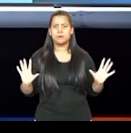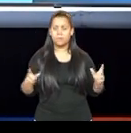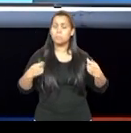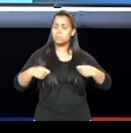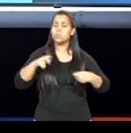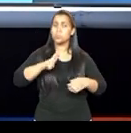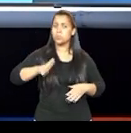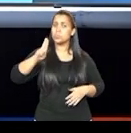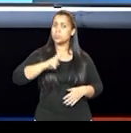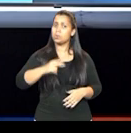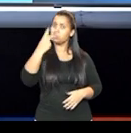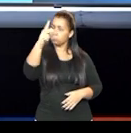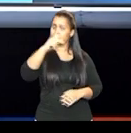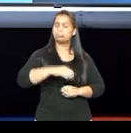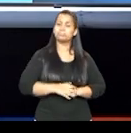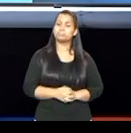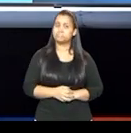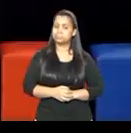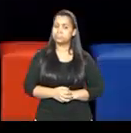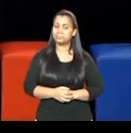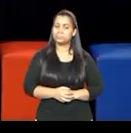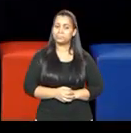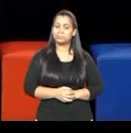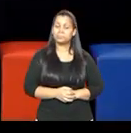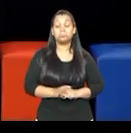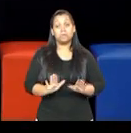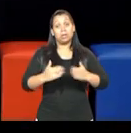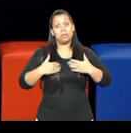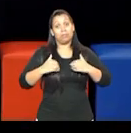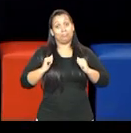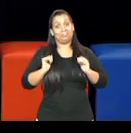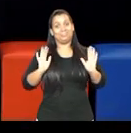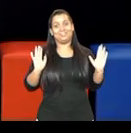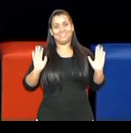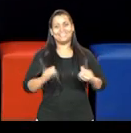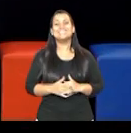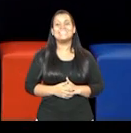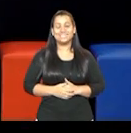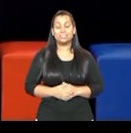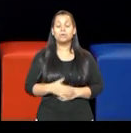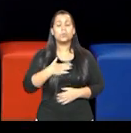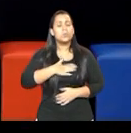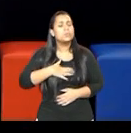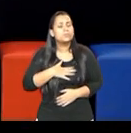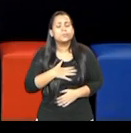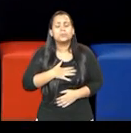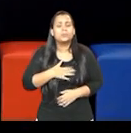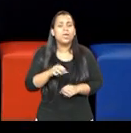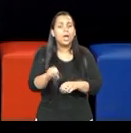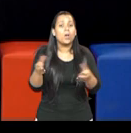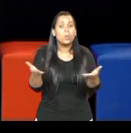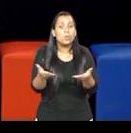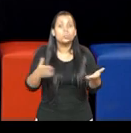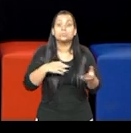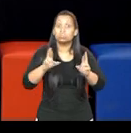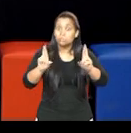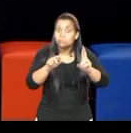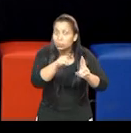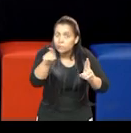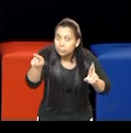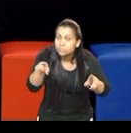usar a imaginação de vocês para isso. Vou ficando por aqui, pessoal. Gostei muito da aula de hoje e espero que vocês tenham gostado